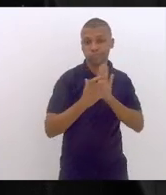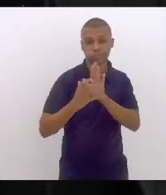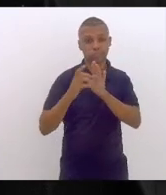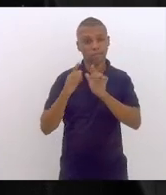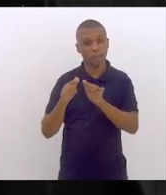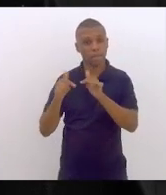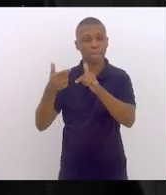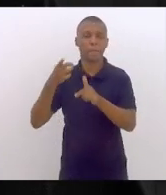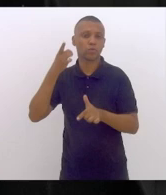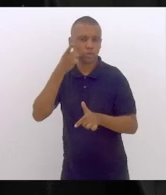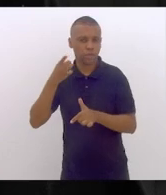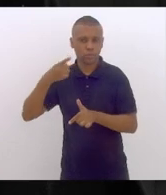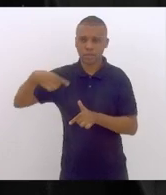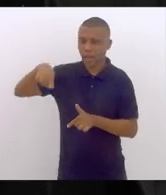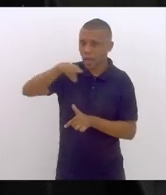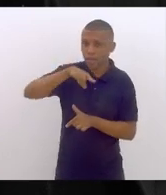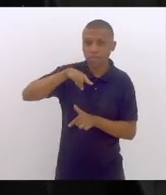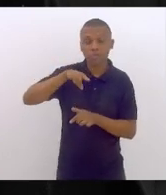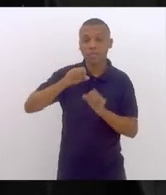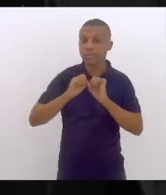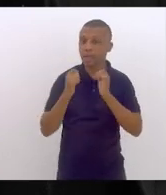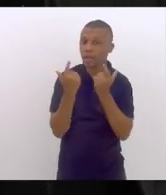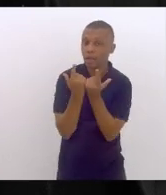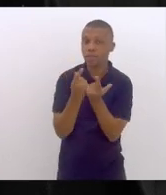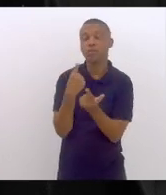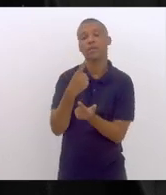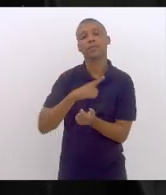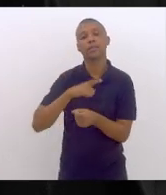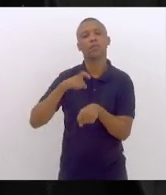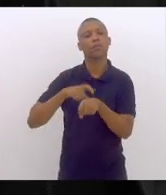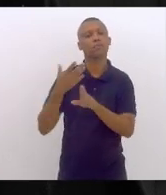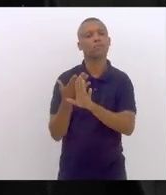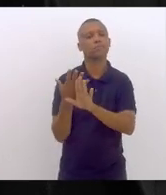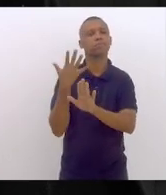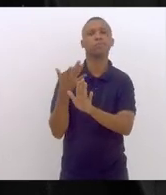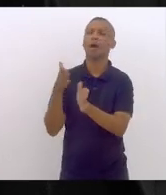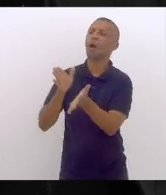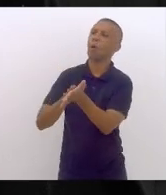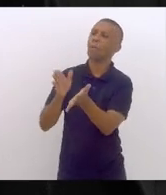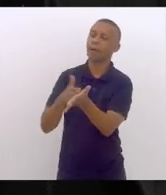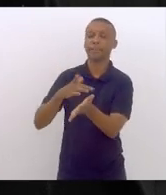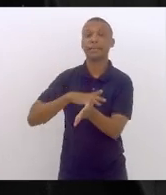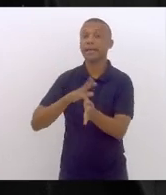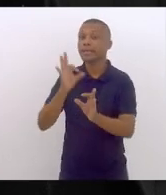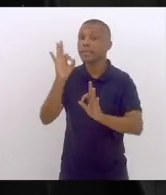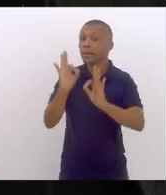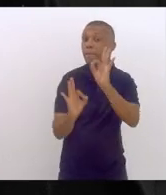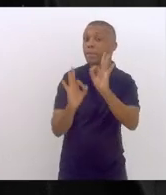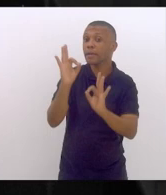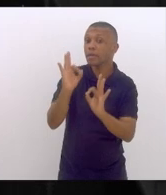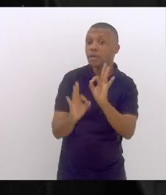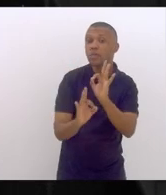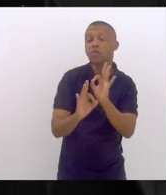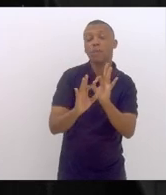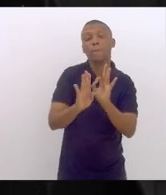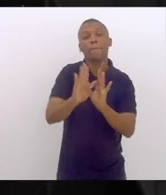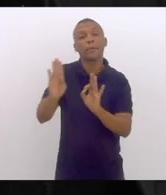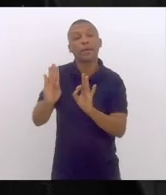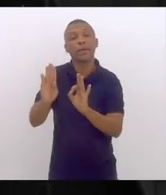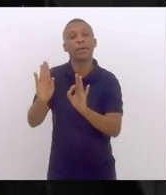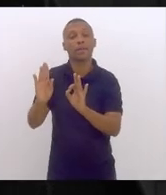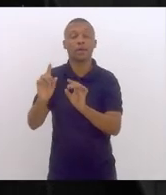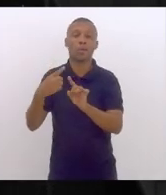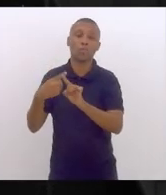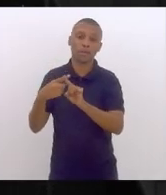é participa Eu também nós temos já algum tempo cobrado que haja Exatamente esse plano B porque é uma licitação muito